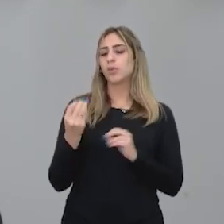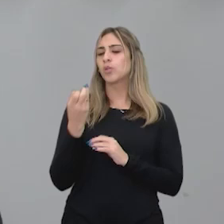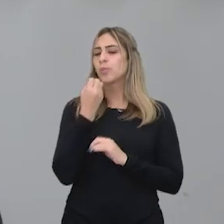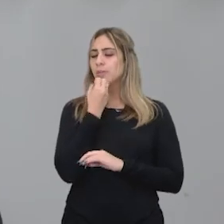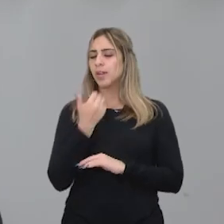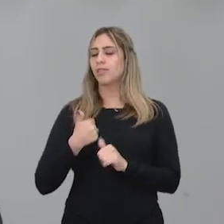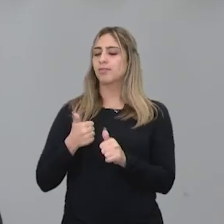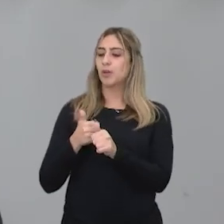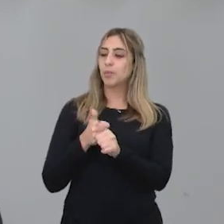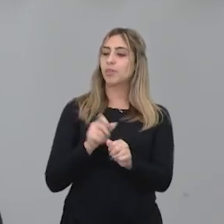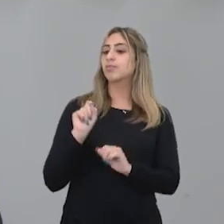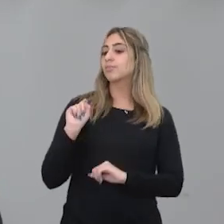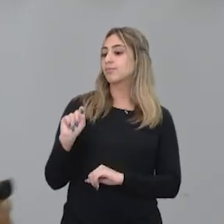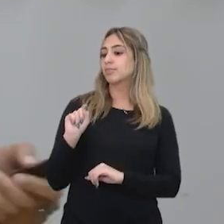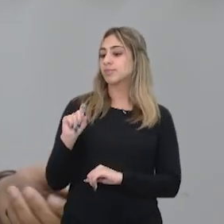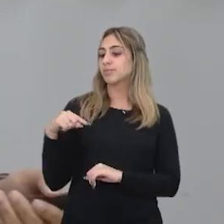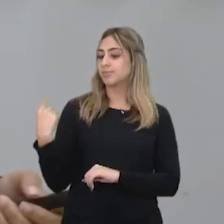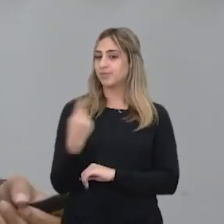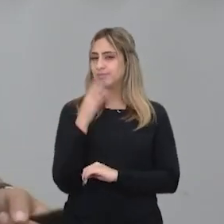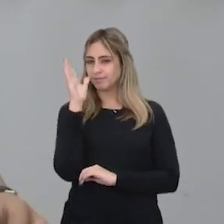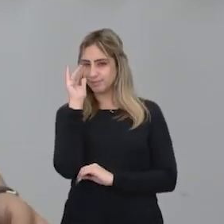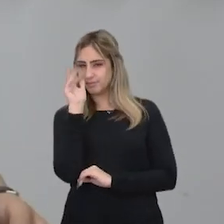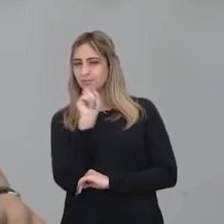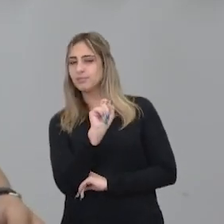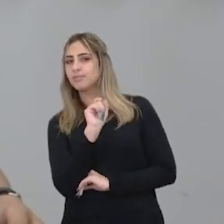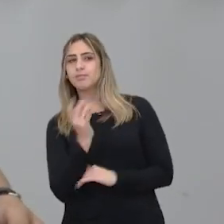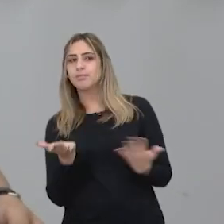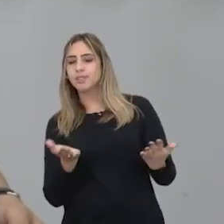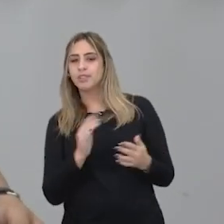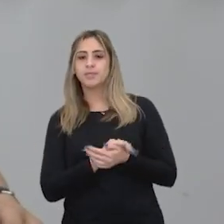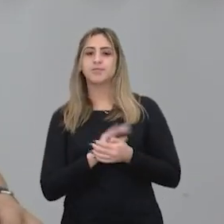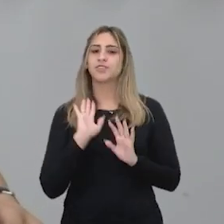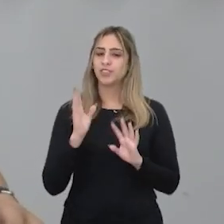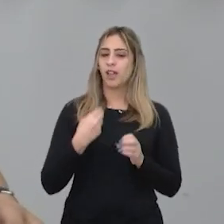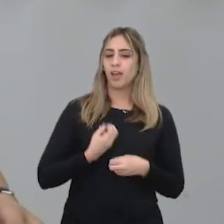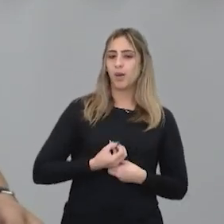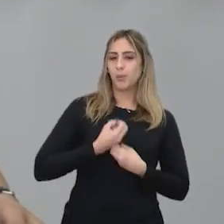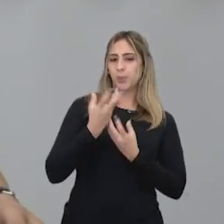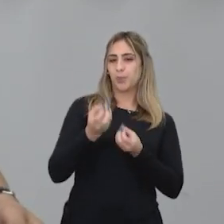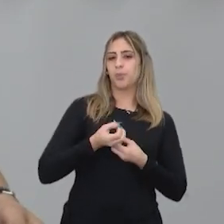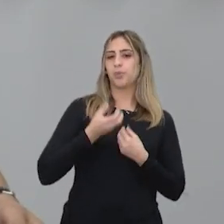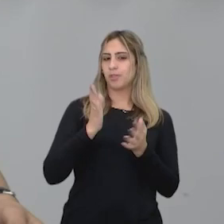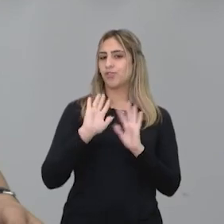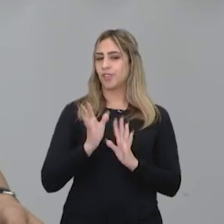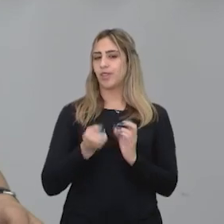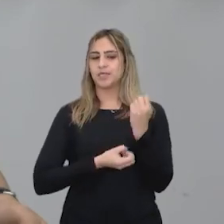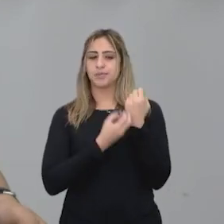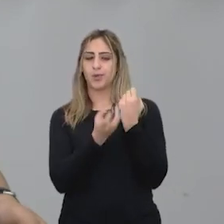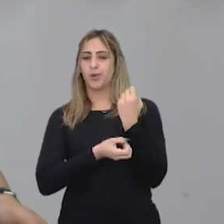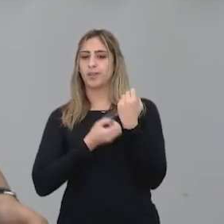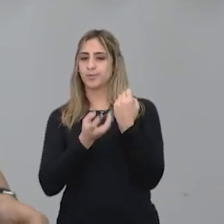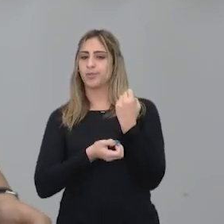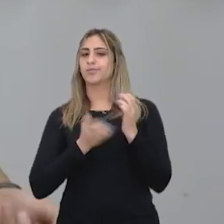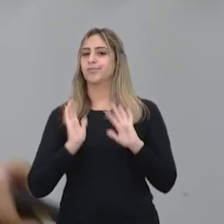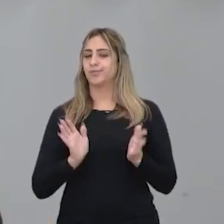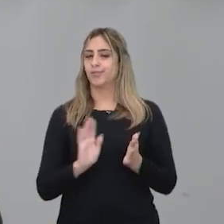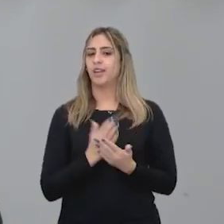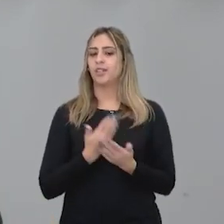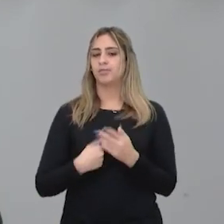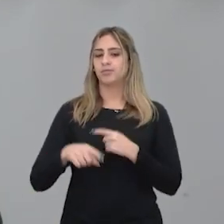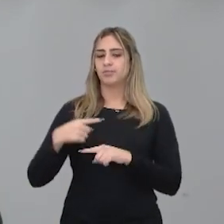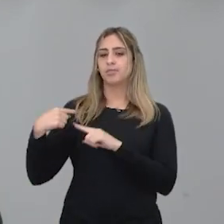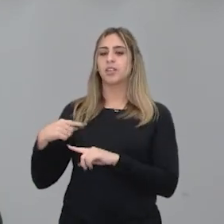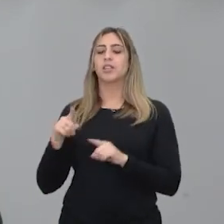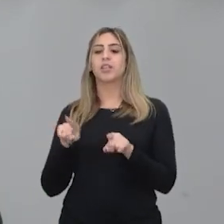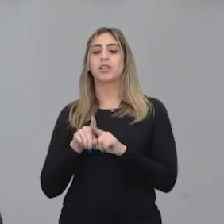bem acompanhada. Vocês estão super curiosos, né? Mas eu já dei vários spoilers em aulas anteriores para vocês, tá certo?